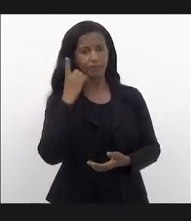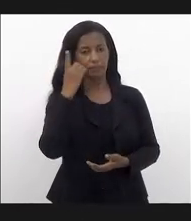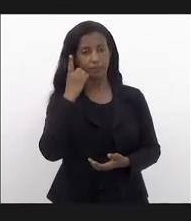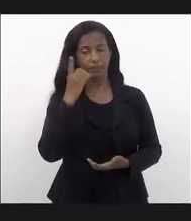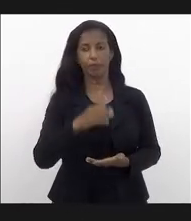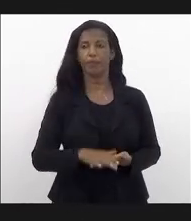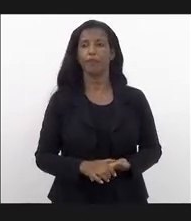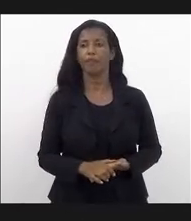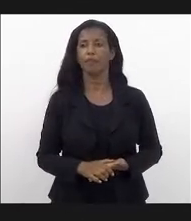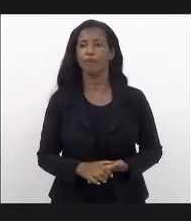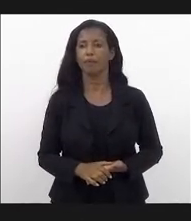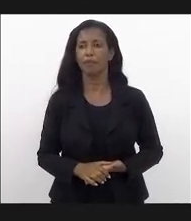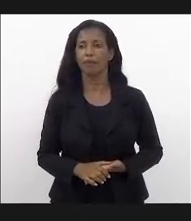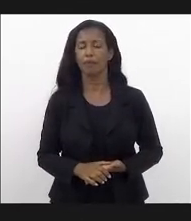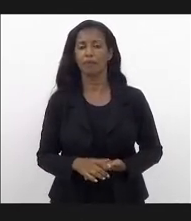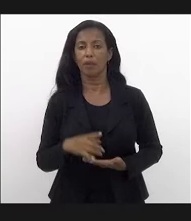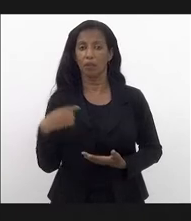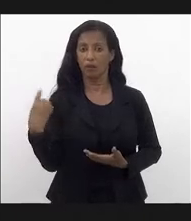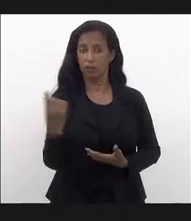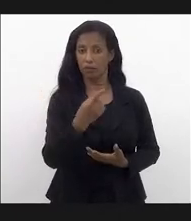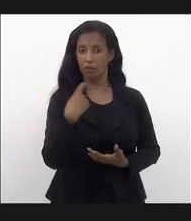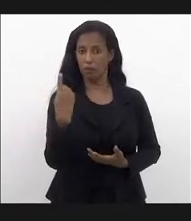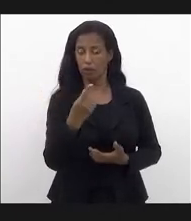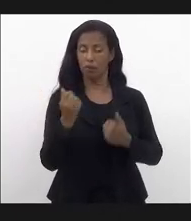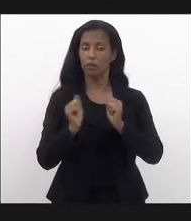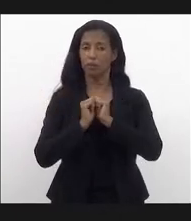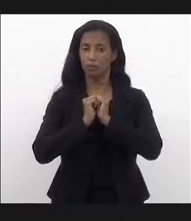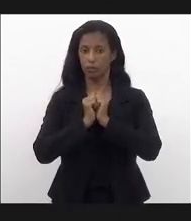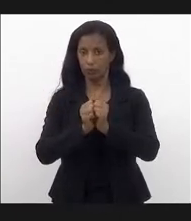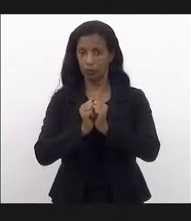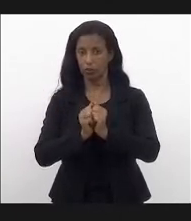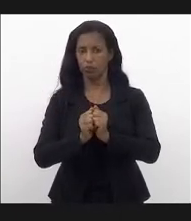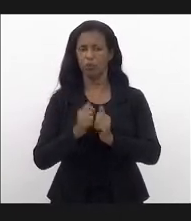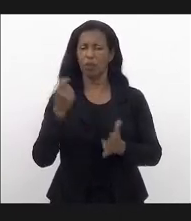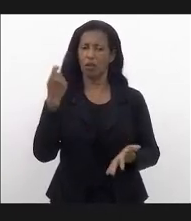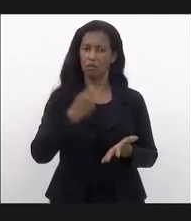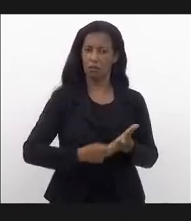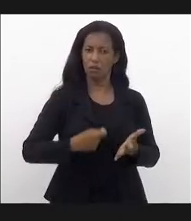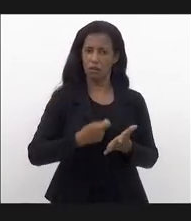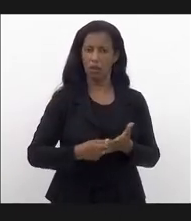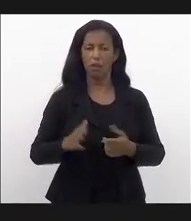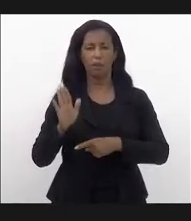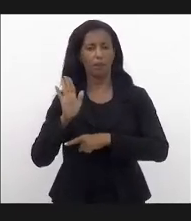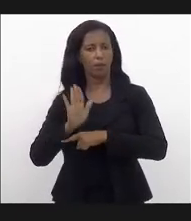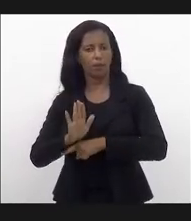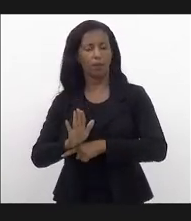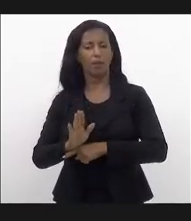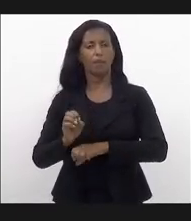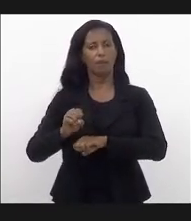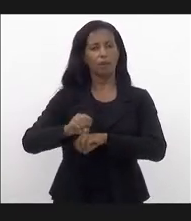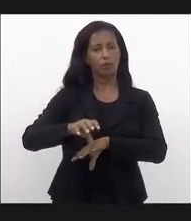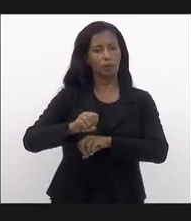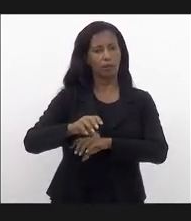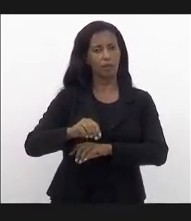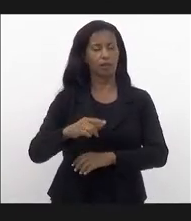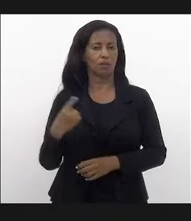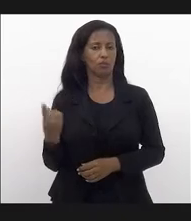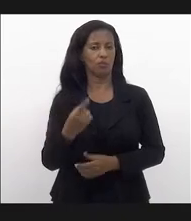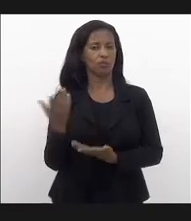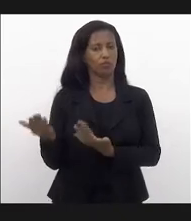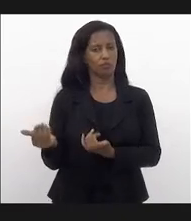Lucinha que estamos juntas nessa luta em defesa pela educação da nossa